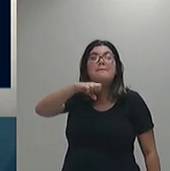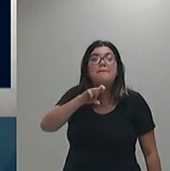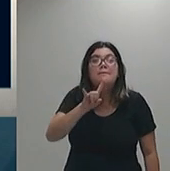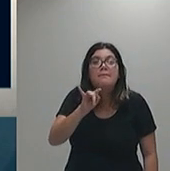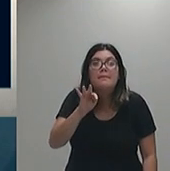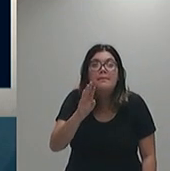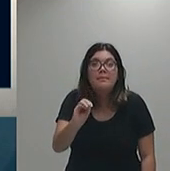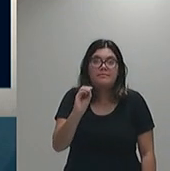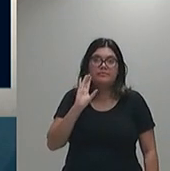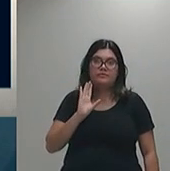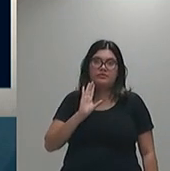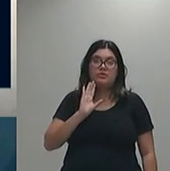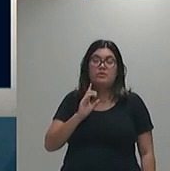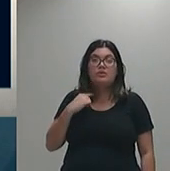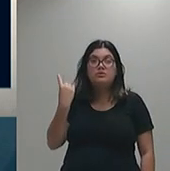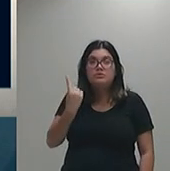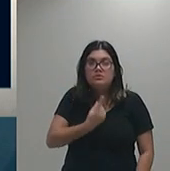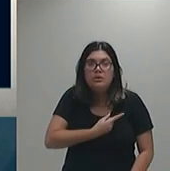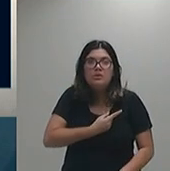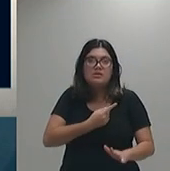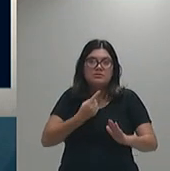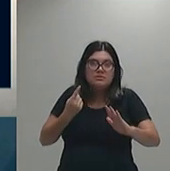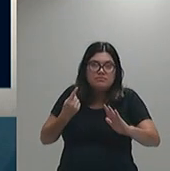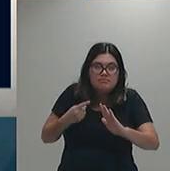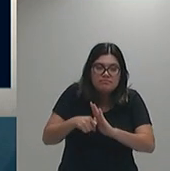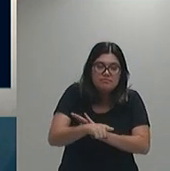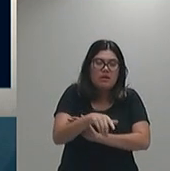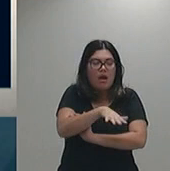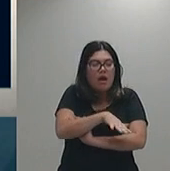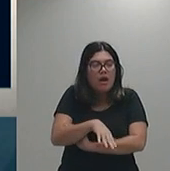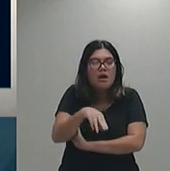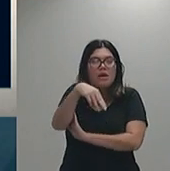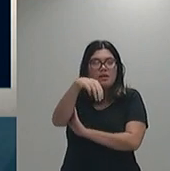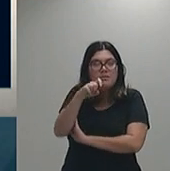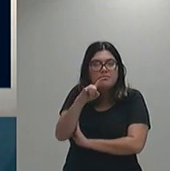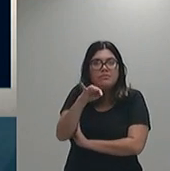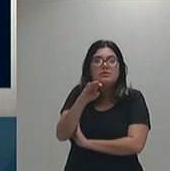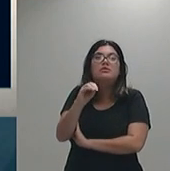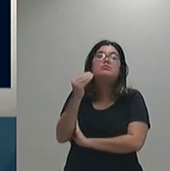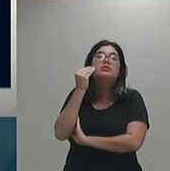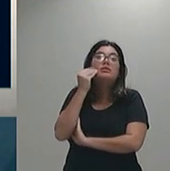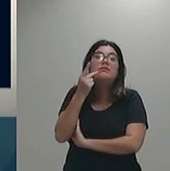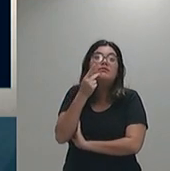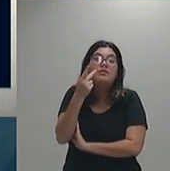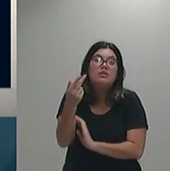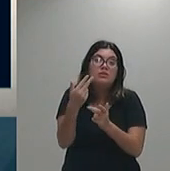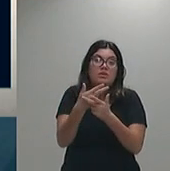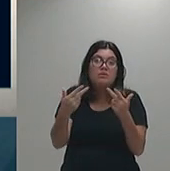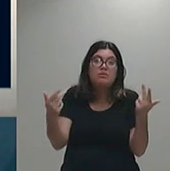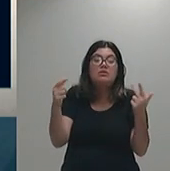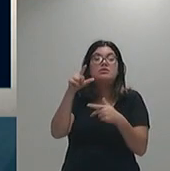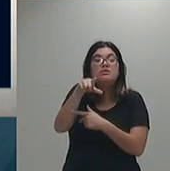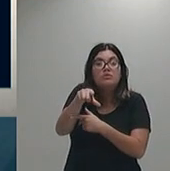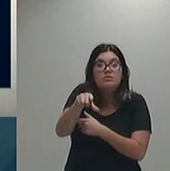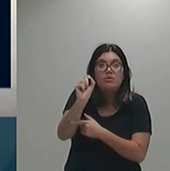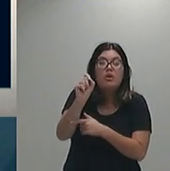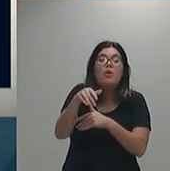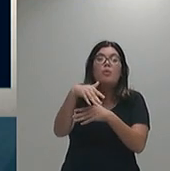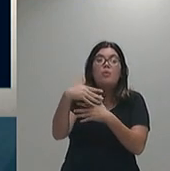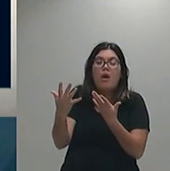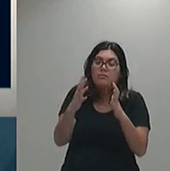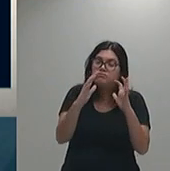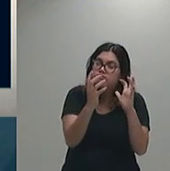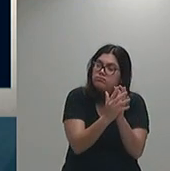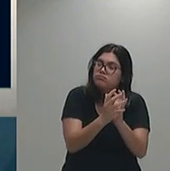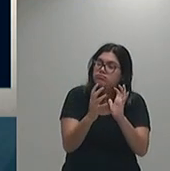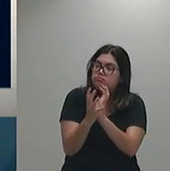nos afundamos no mérito para poder dizer alguma coisa que escolher ao das câmaras arbitrais